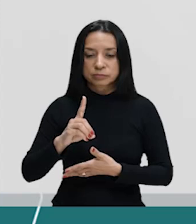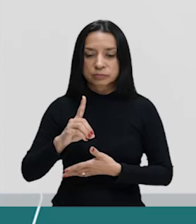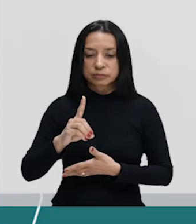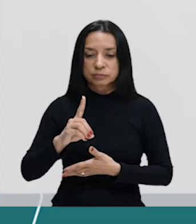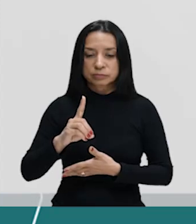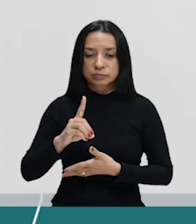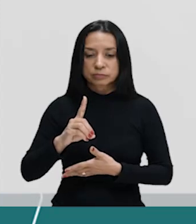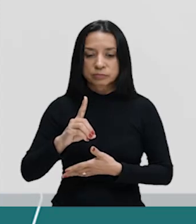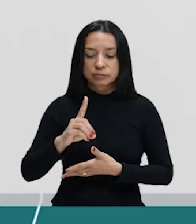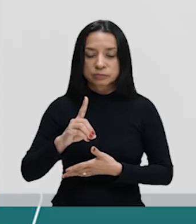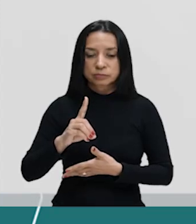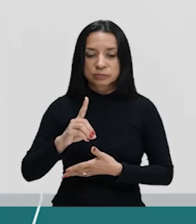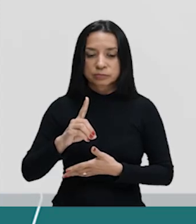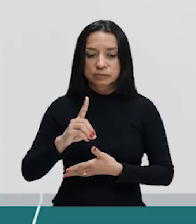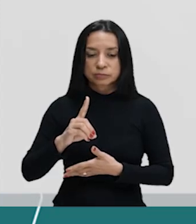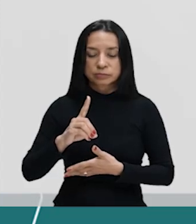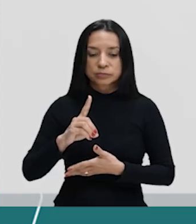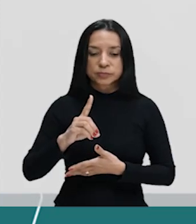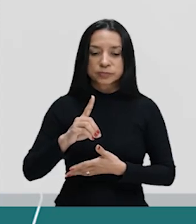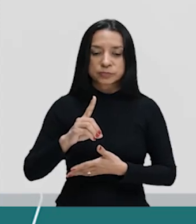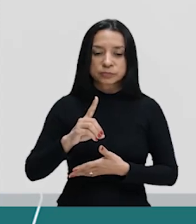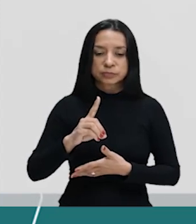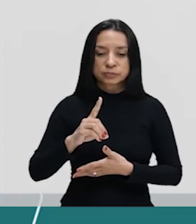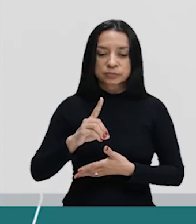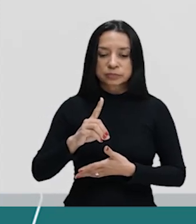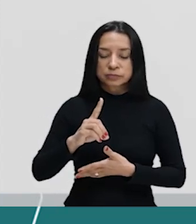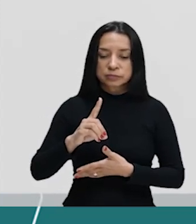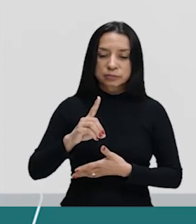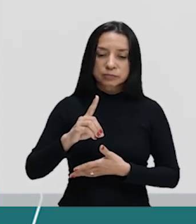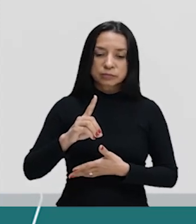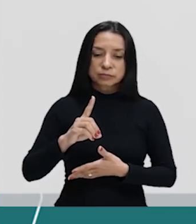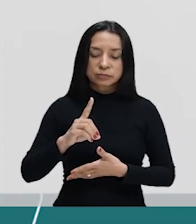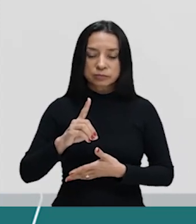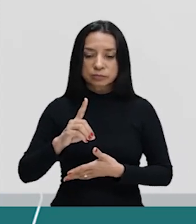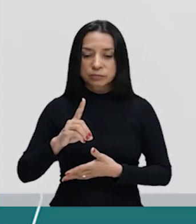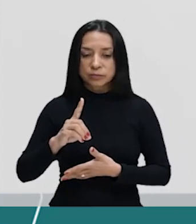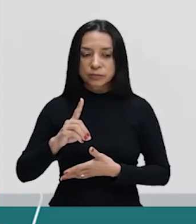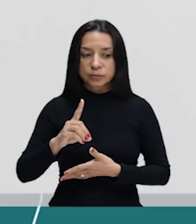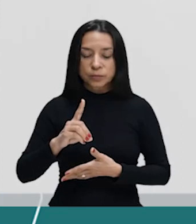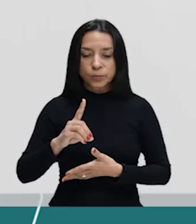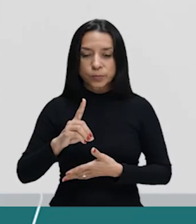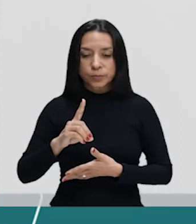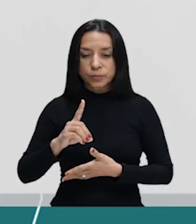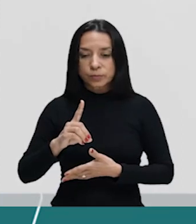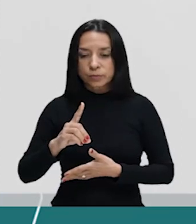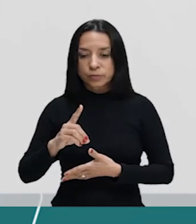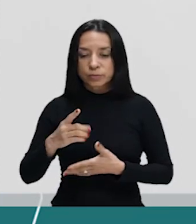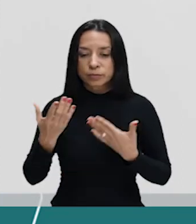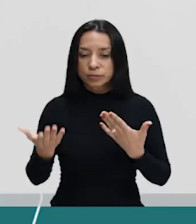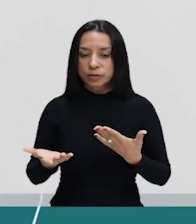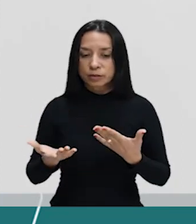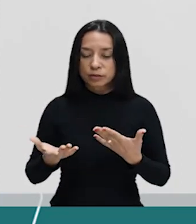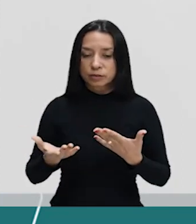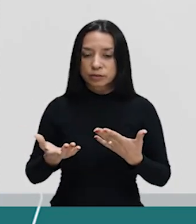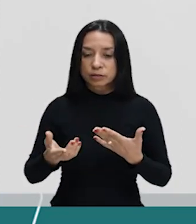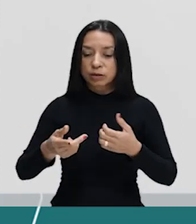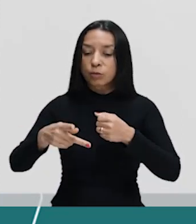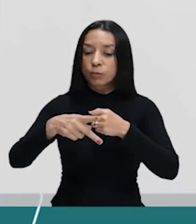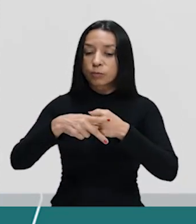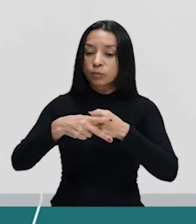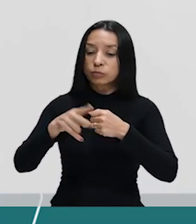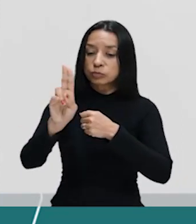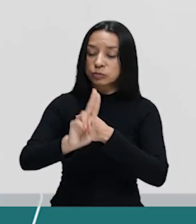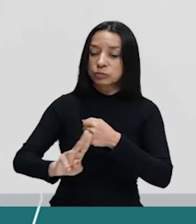algum tempo comovido. Não a vi quando entrou. Então, a colocação do pronome